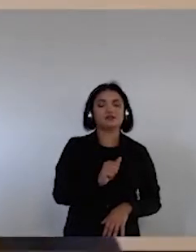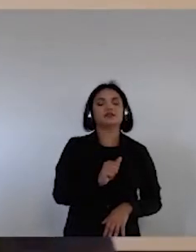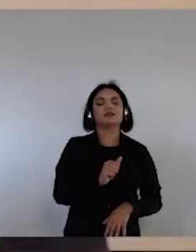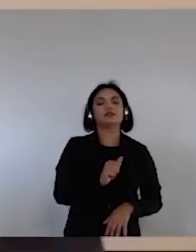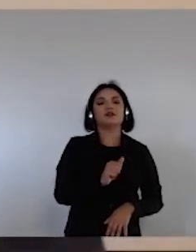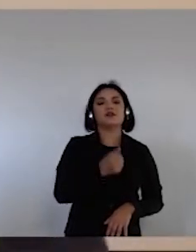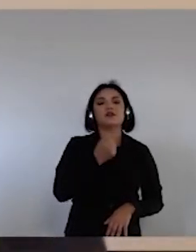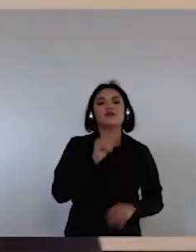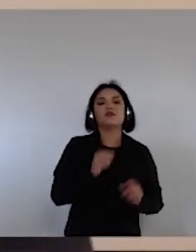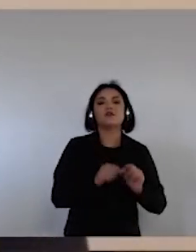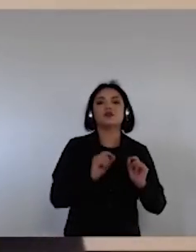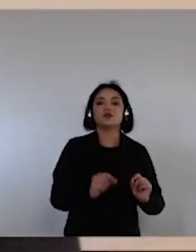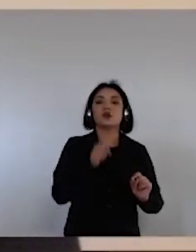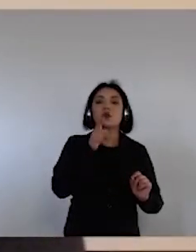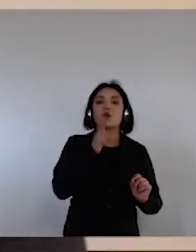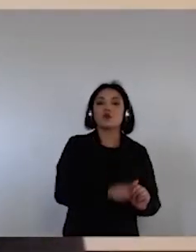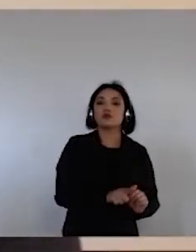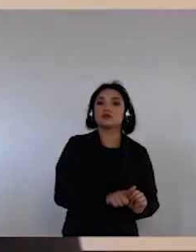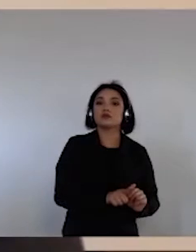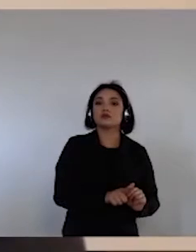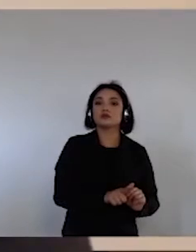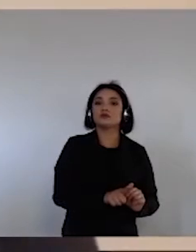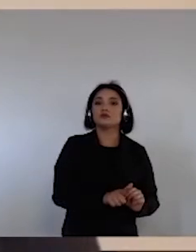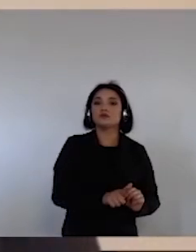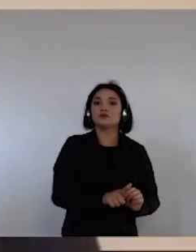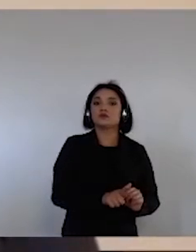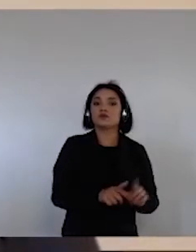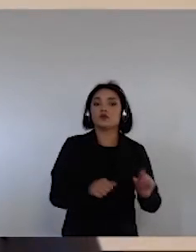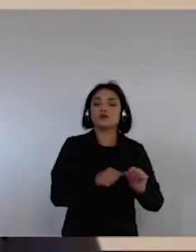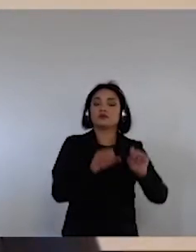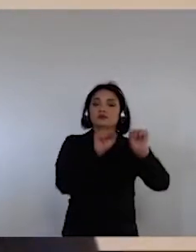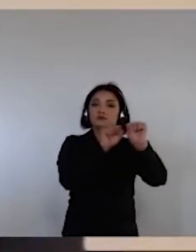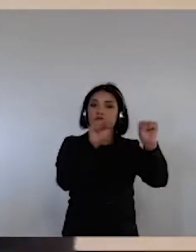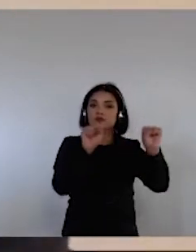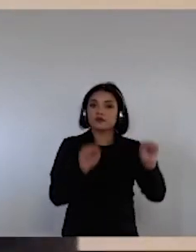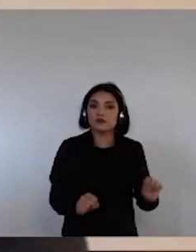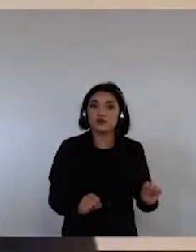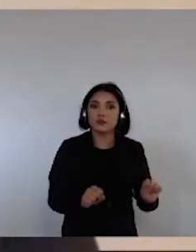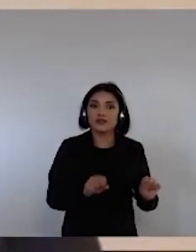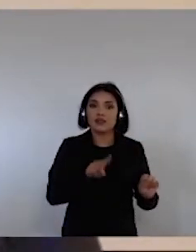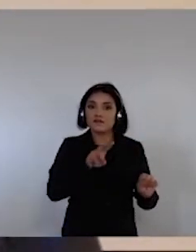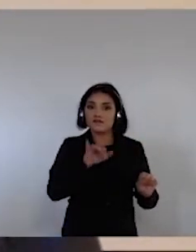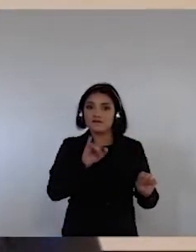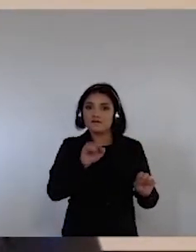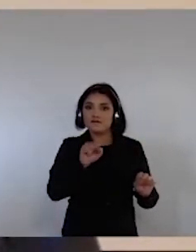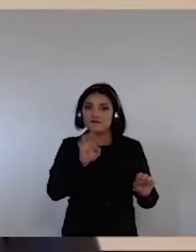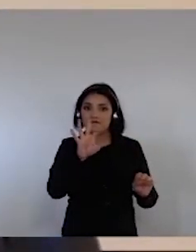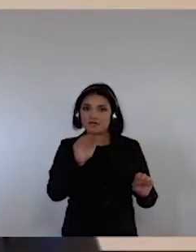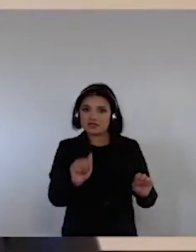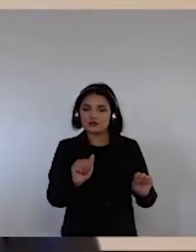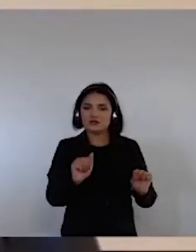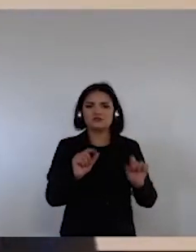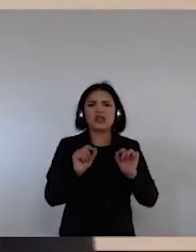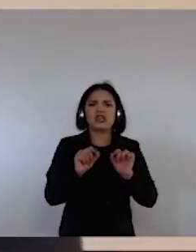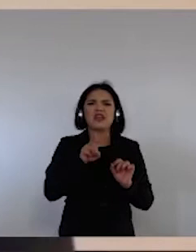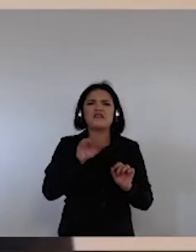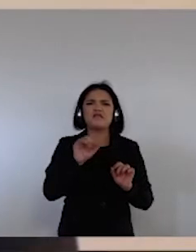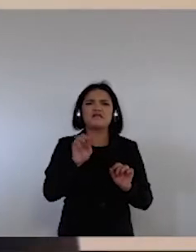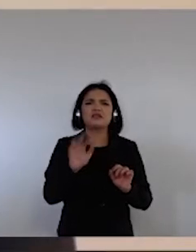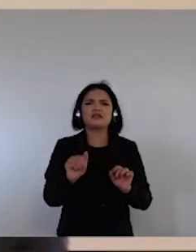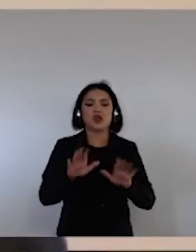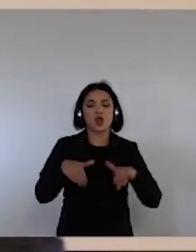algumas turmas, há dificuldade, inclusive, do advogado esclarecer uma matéria de fato. Então, quer dizer, você já não conseguiu falar com o